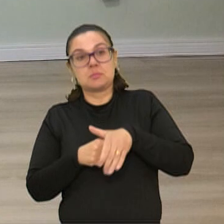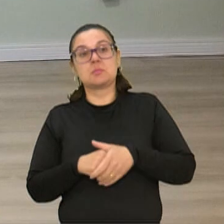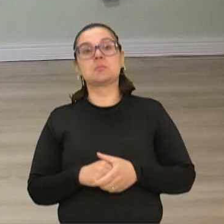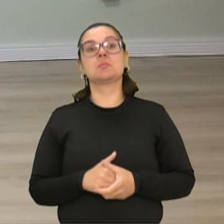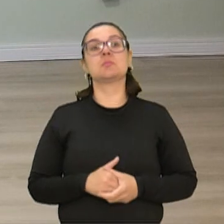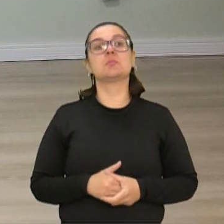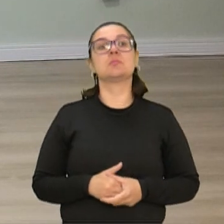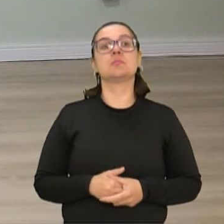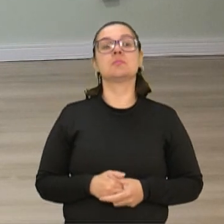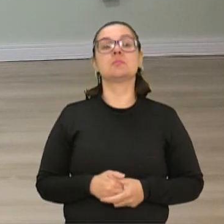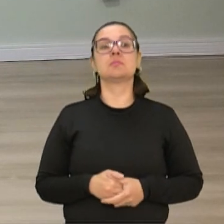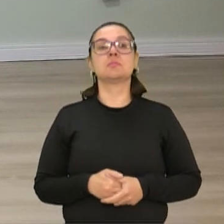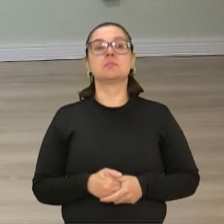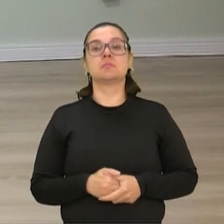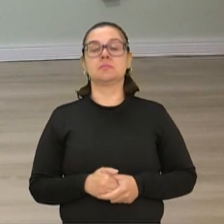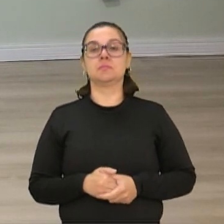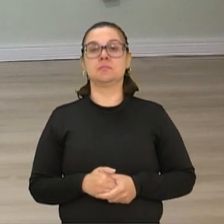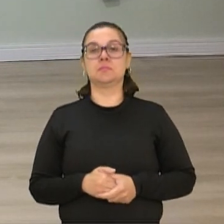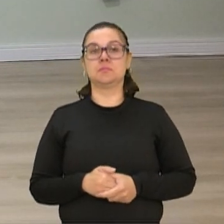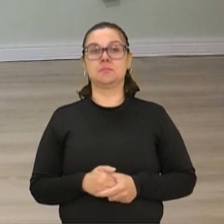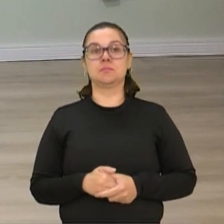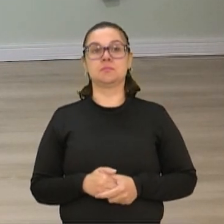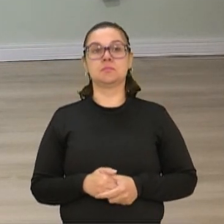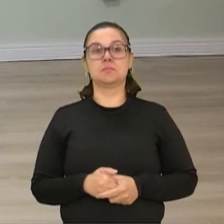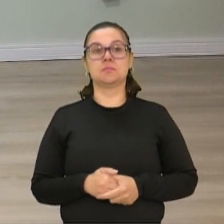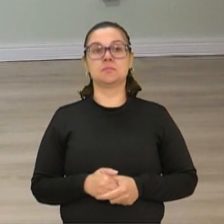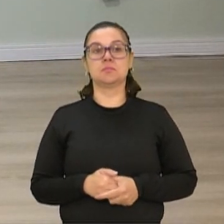Isso, mais uma vez.